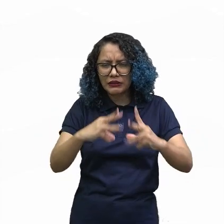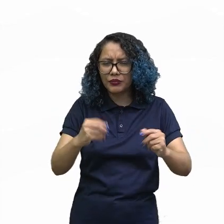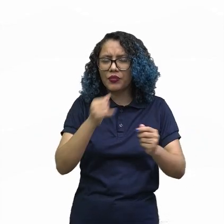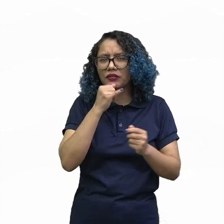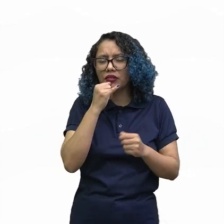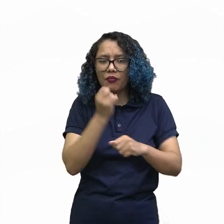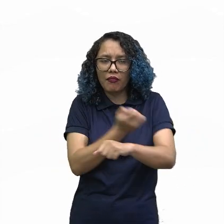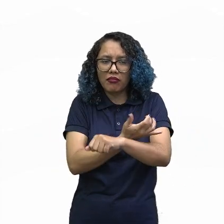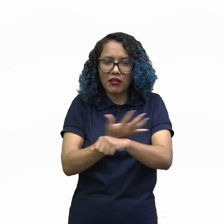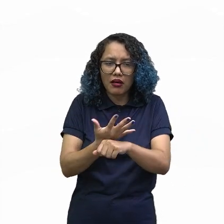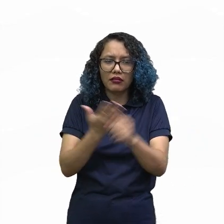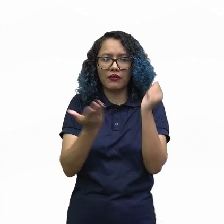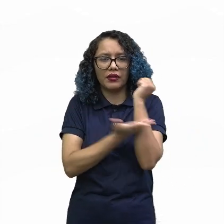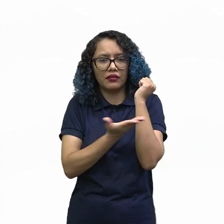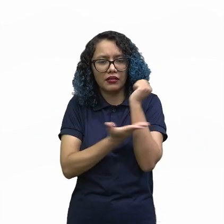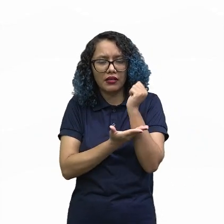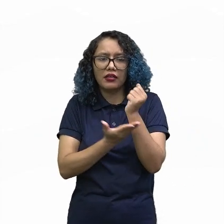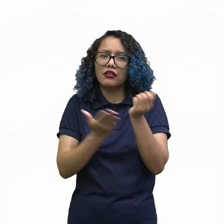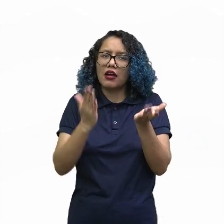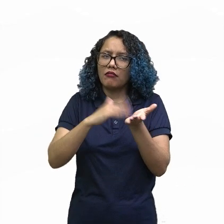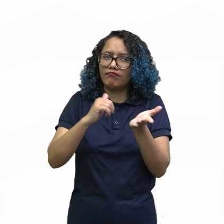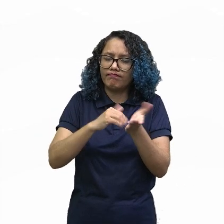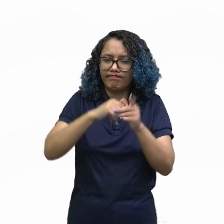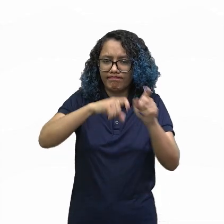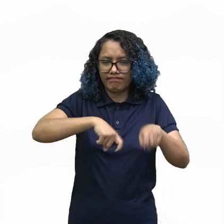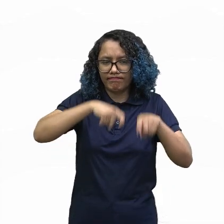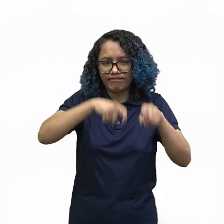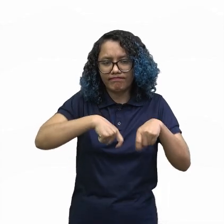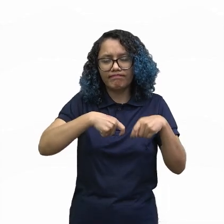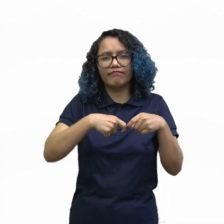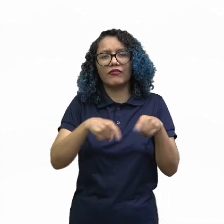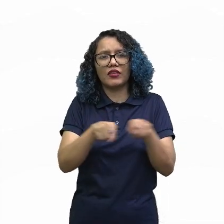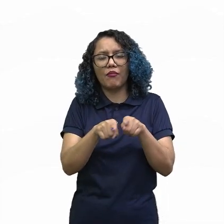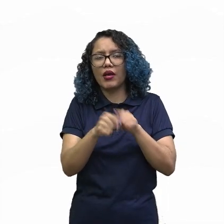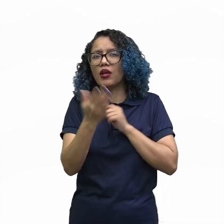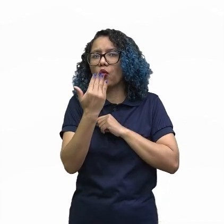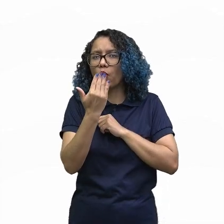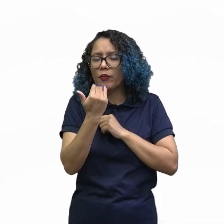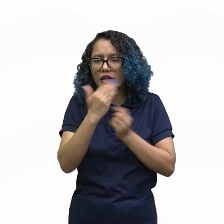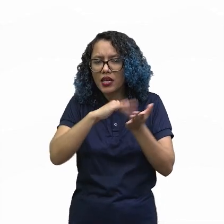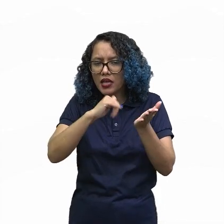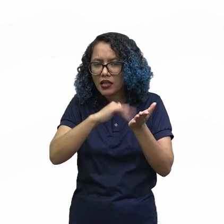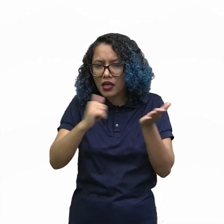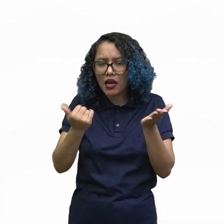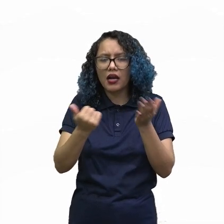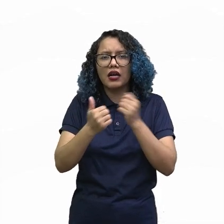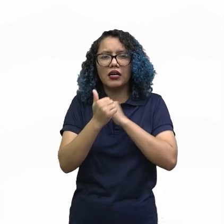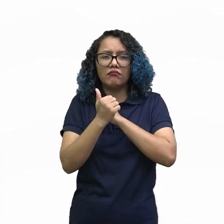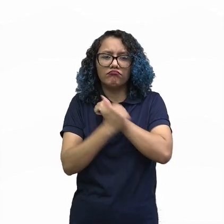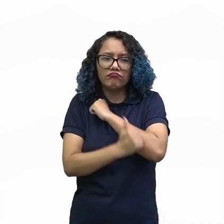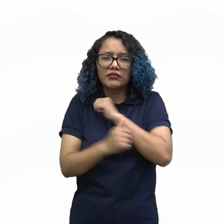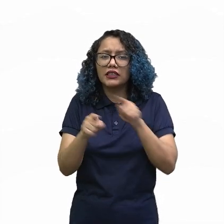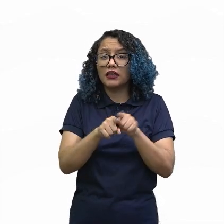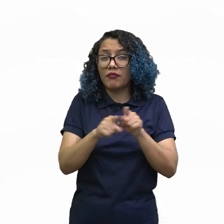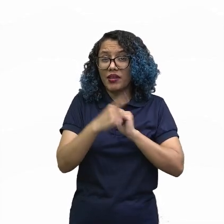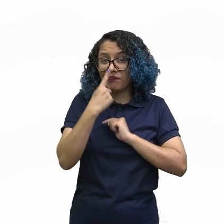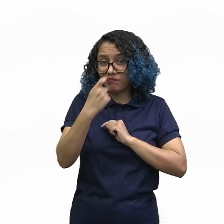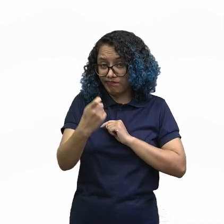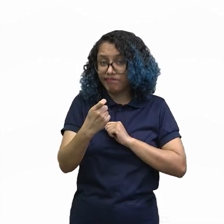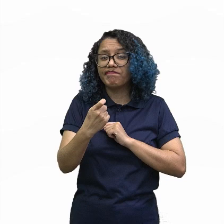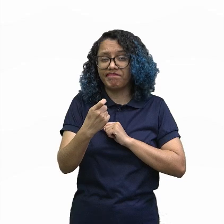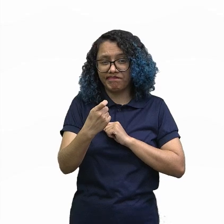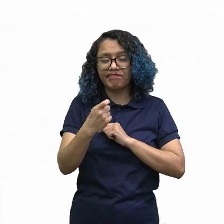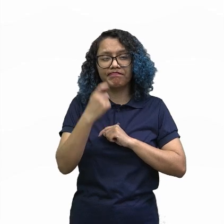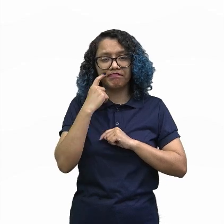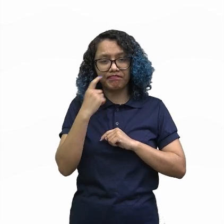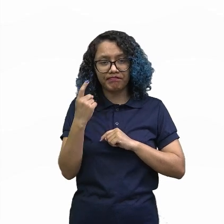plantas, madeira, resíduos agrícolas, restos de alimentos, excrementos e até do lixo. E aí nós